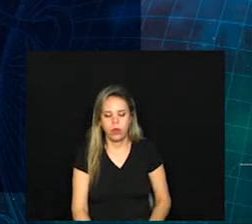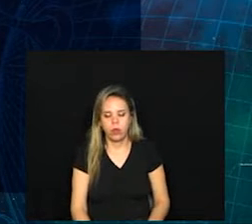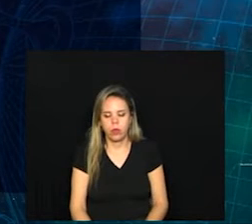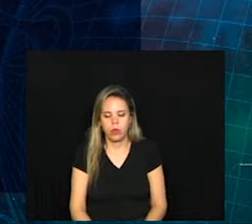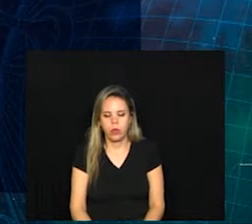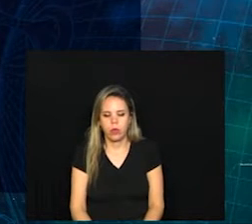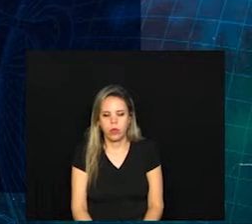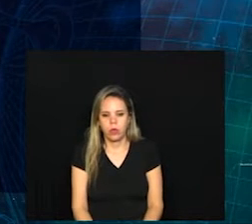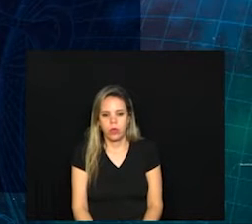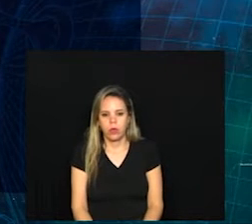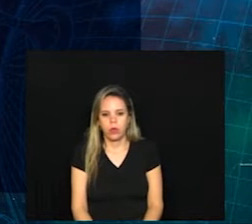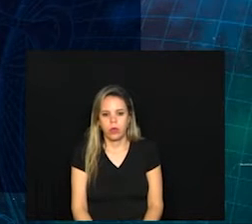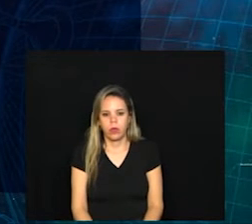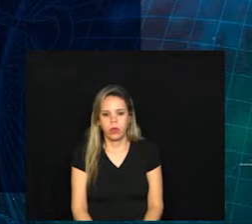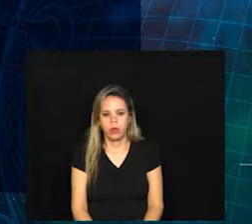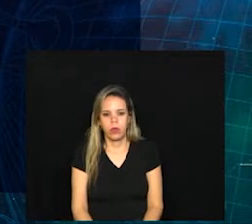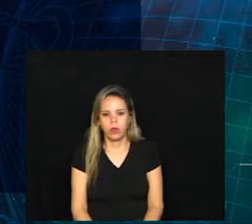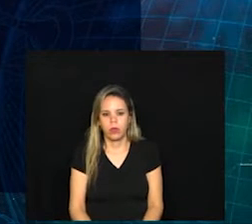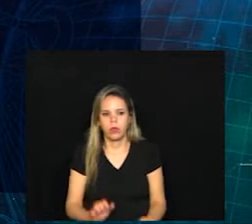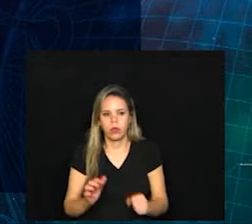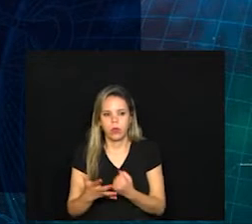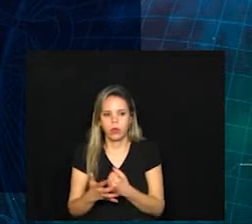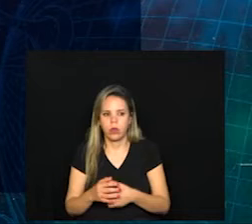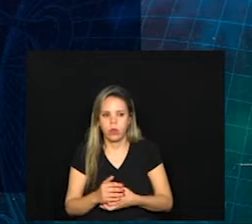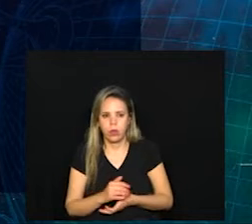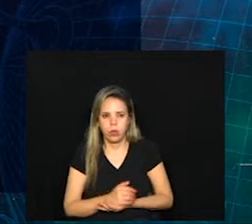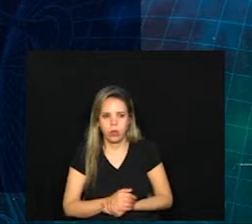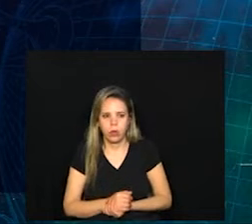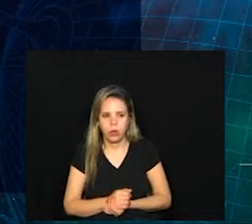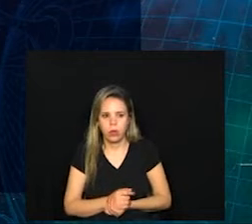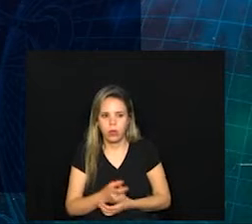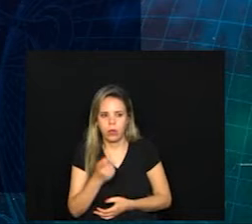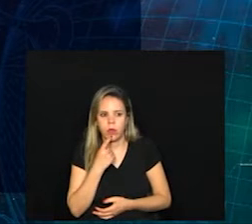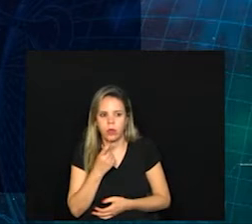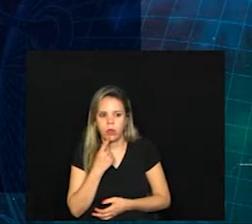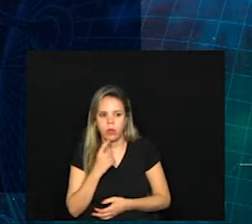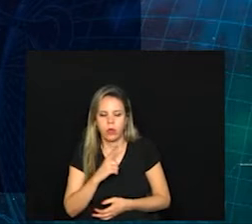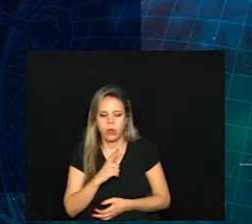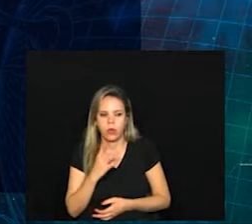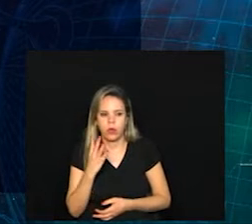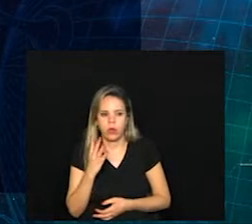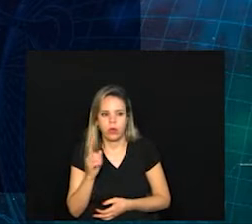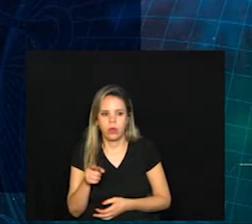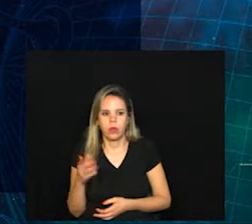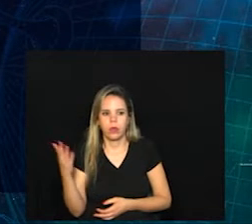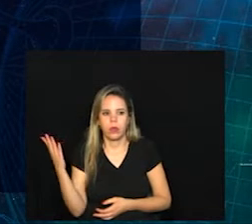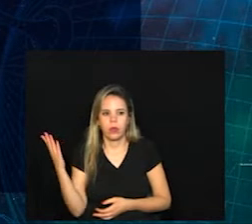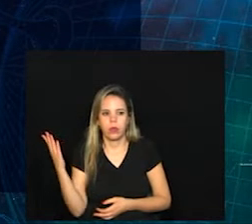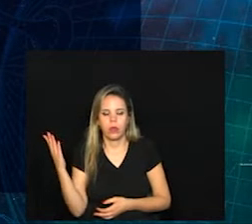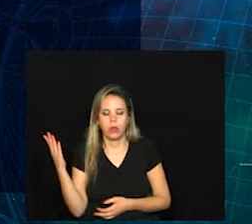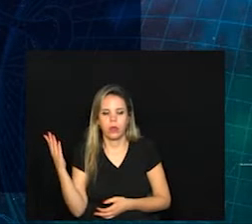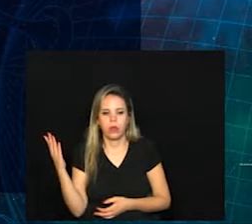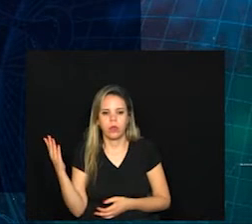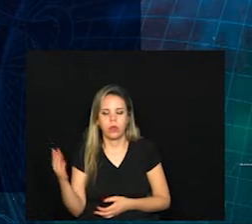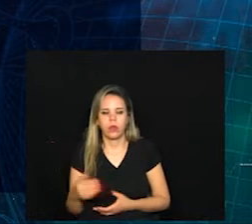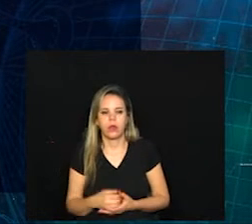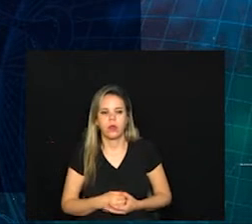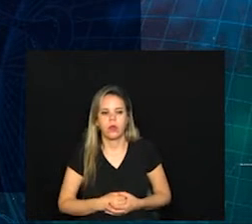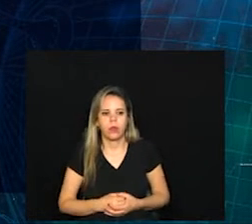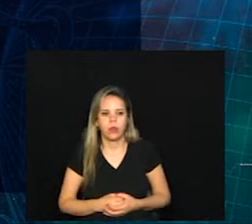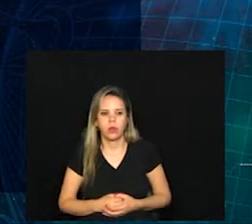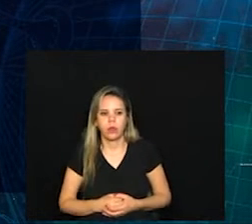10.144 óbitos confirmados pela Covid-19. Campinas tem 4.041 mortes